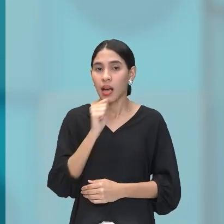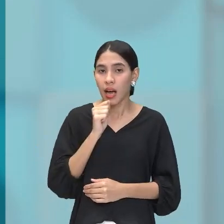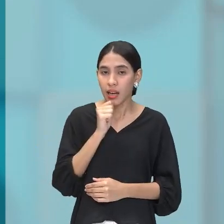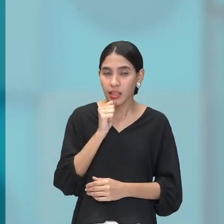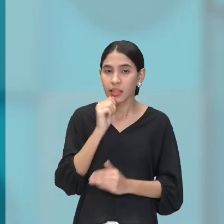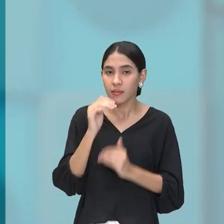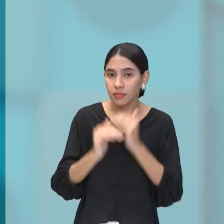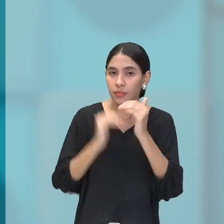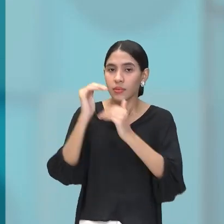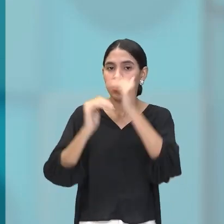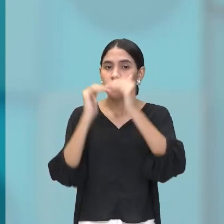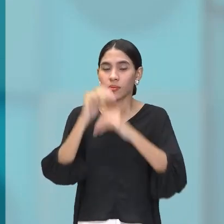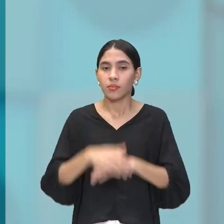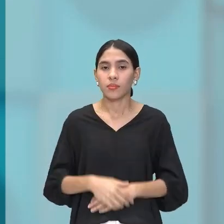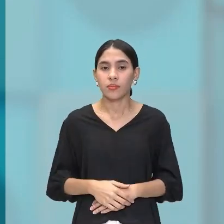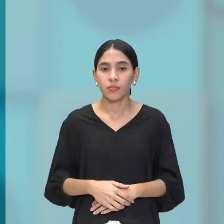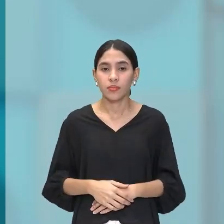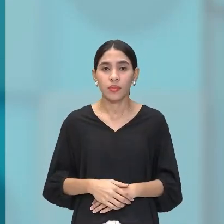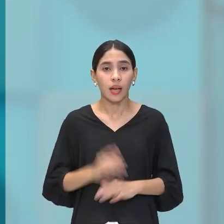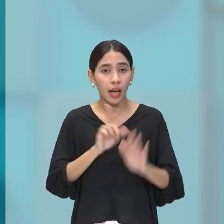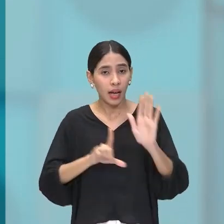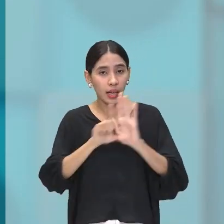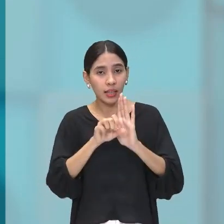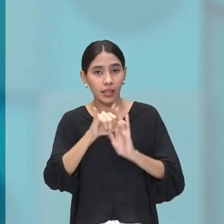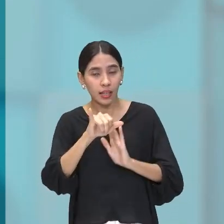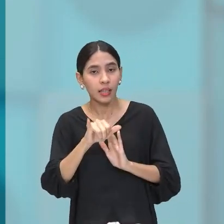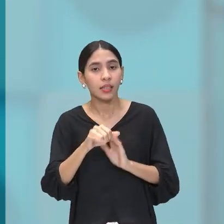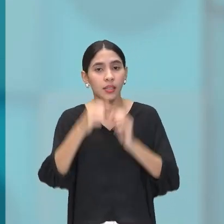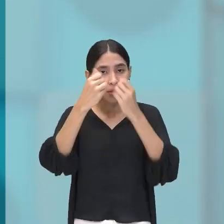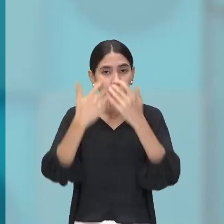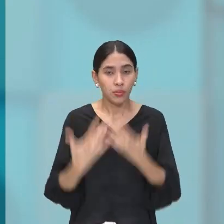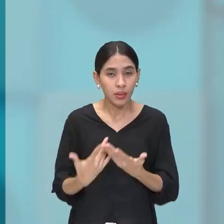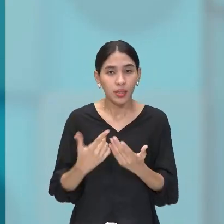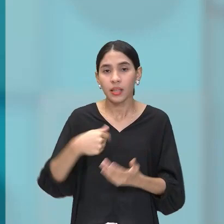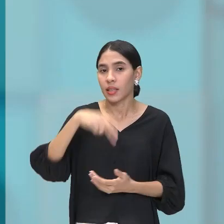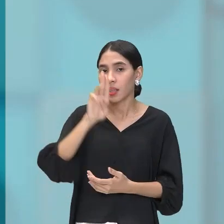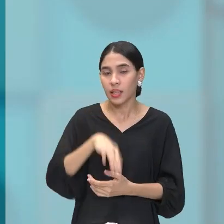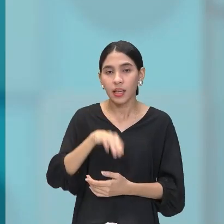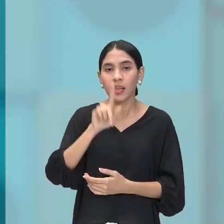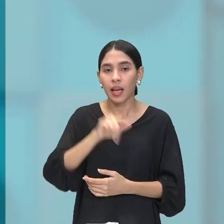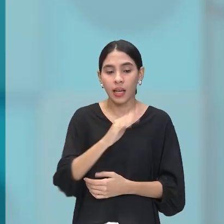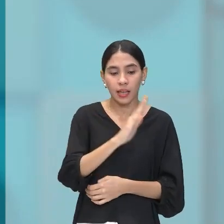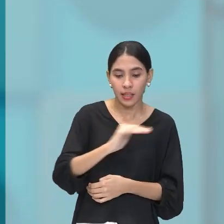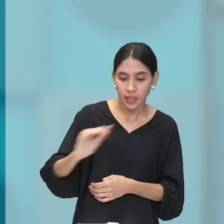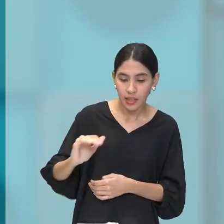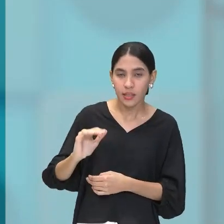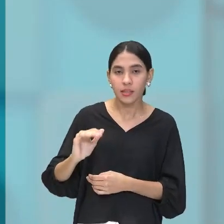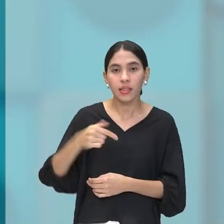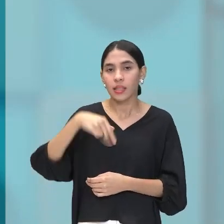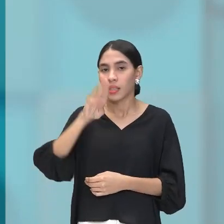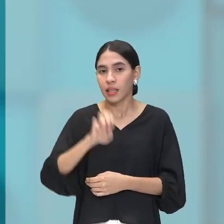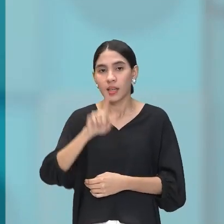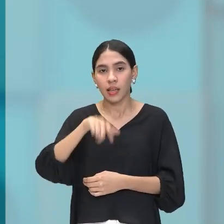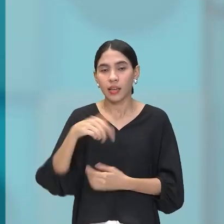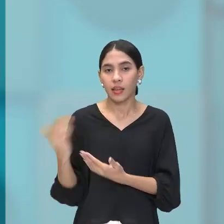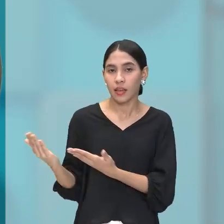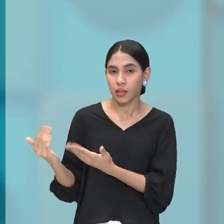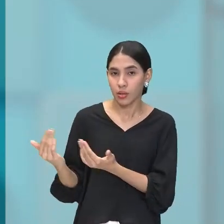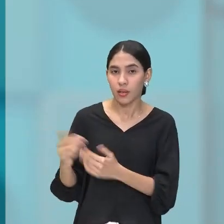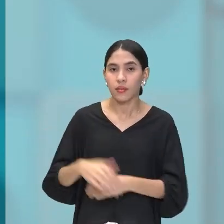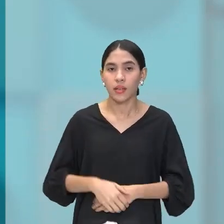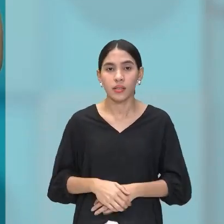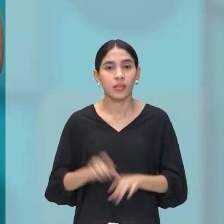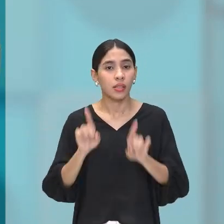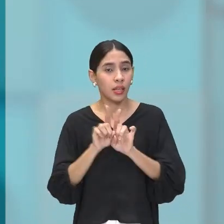desenvolvimento, diz de maneira legal quem é que é considerado criança e quem é que é considerado adolescente, e dispõe